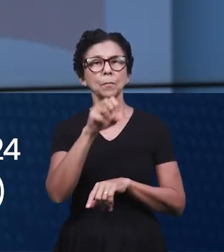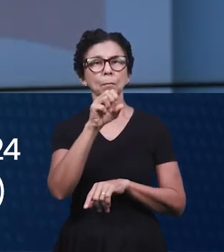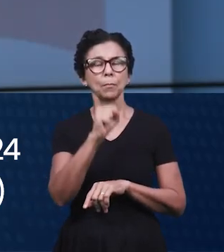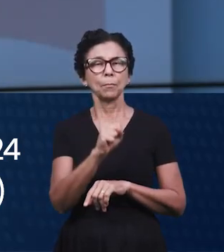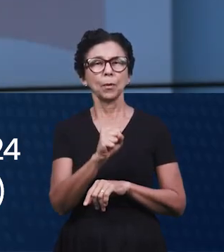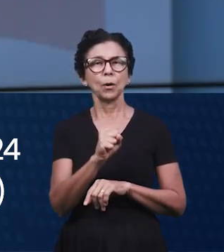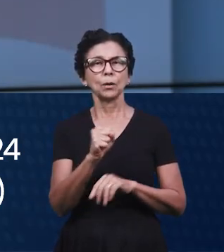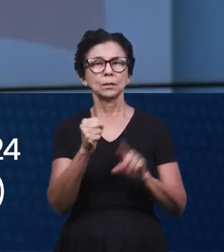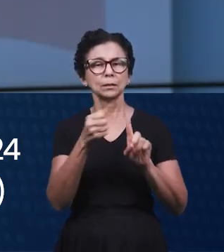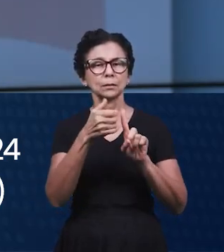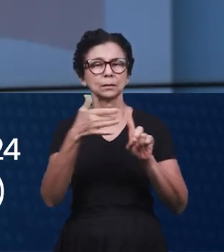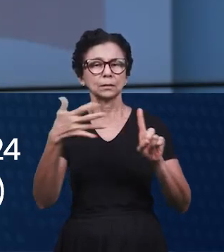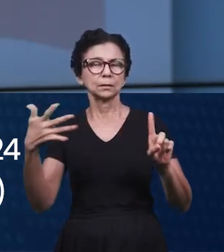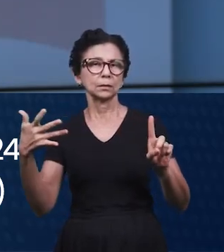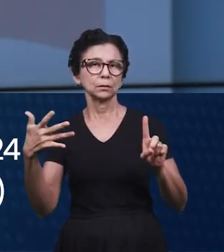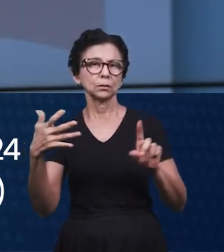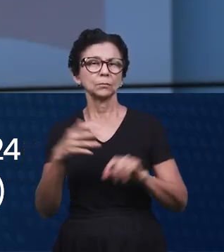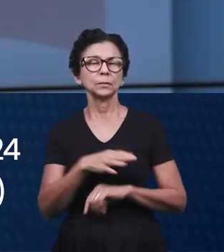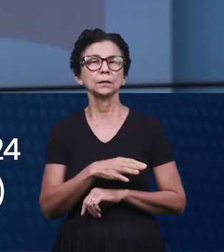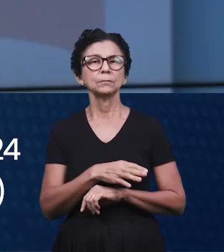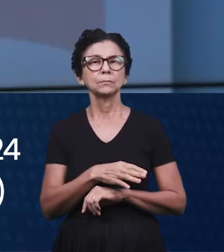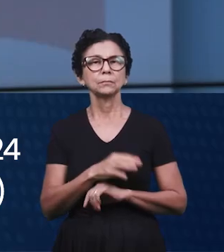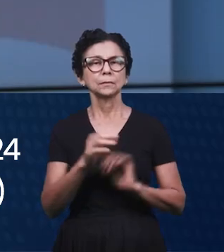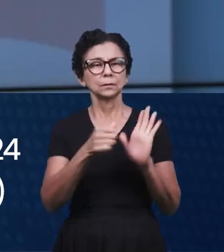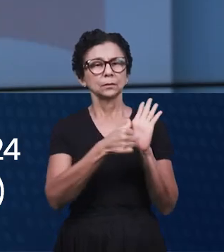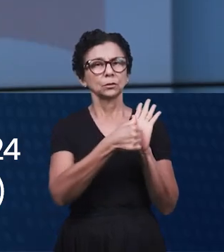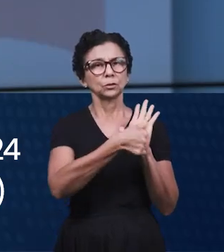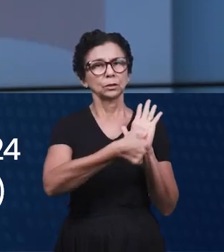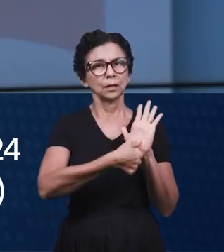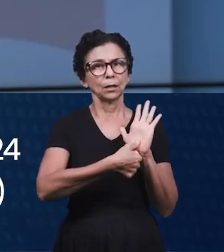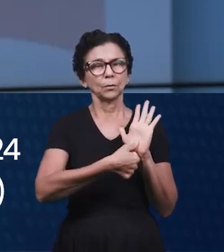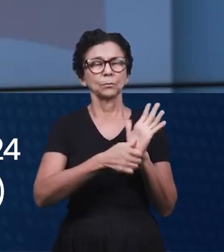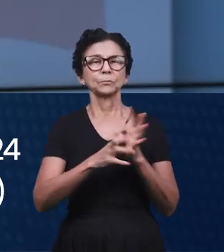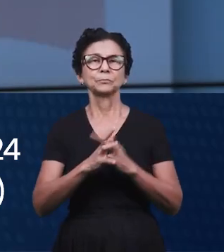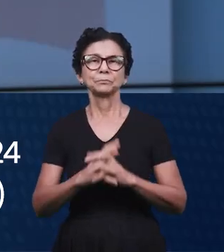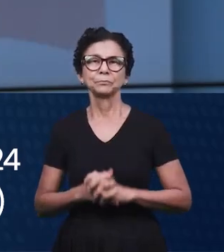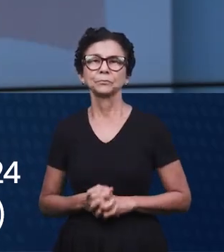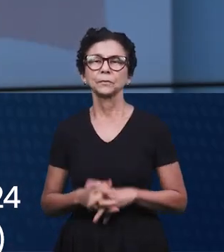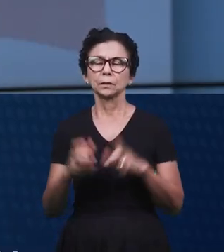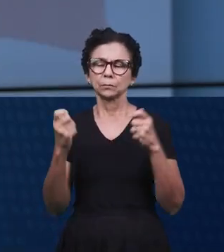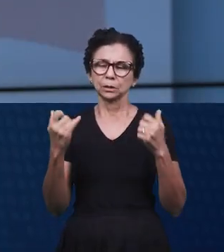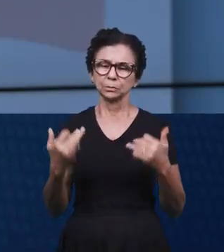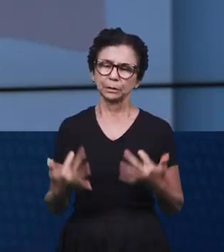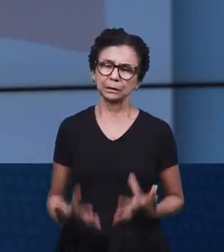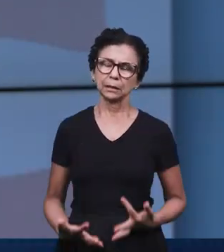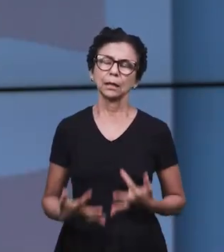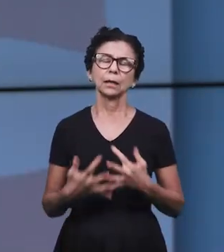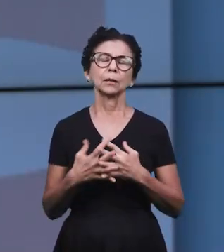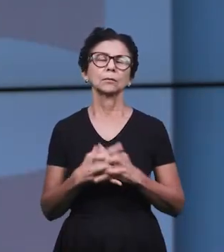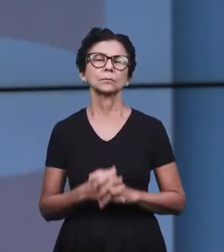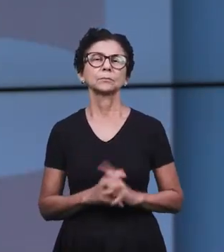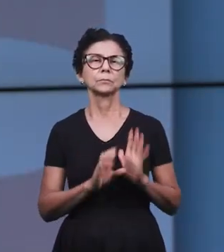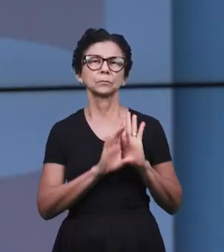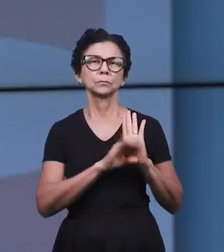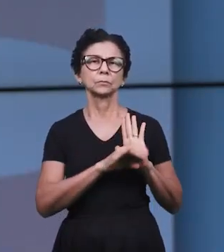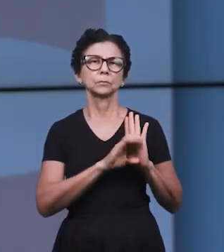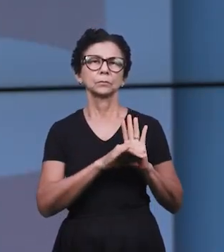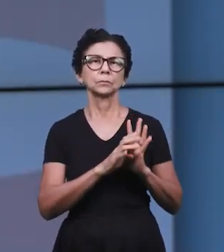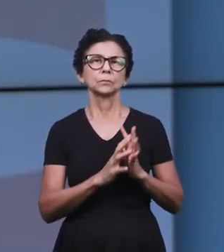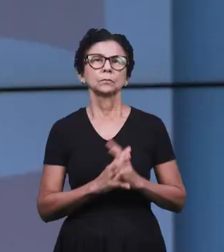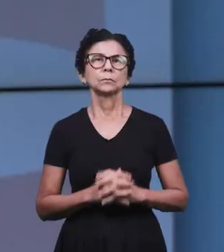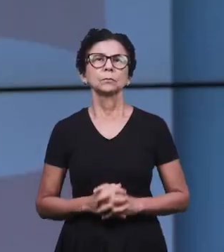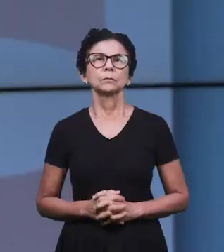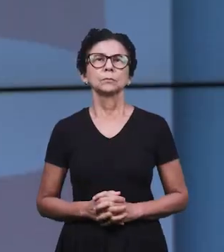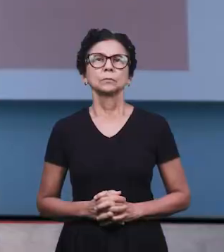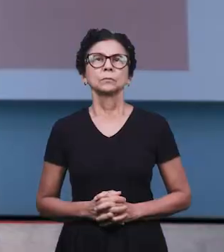falará sobre a síndrome de Down e a trissomia 21, esclarecendo sobre esses conceitos.